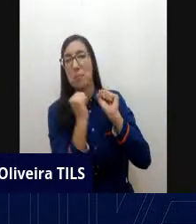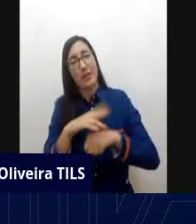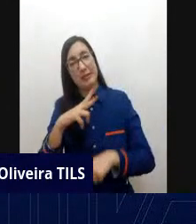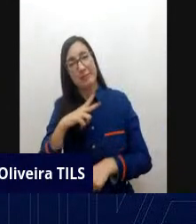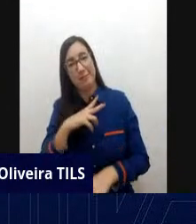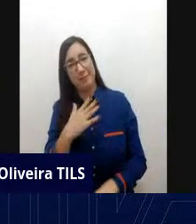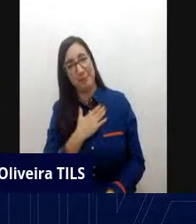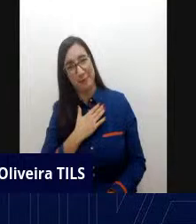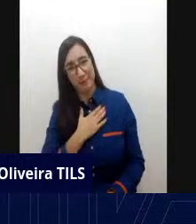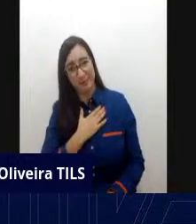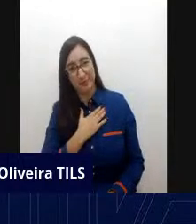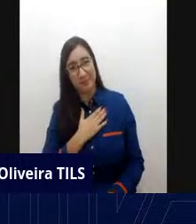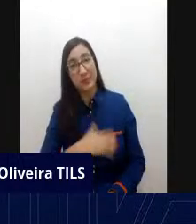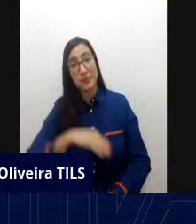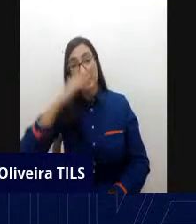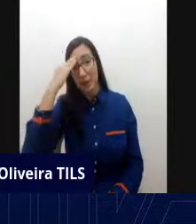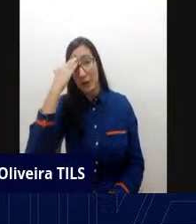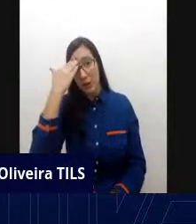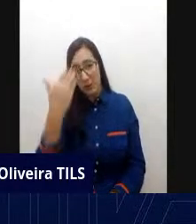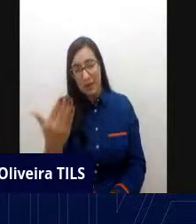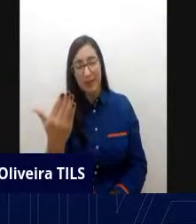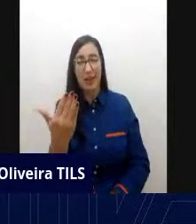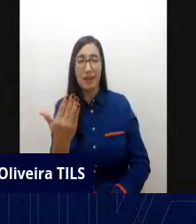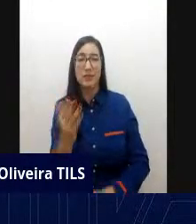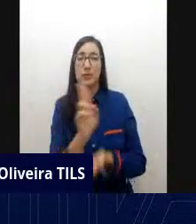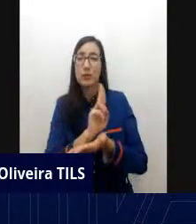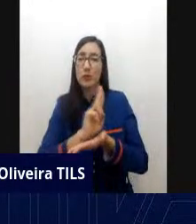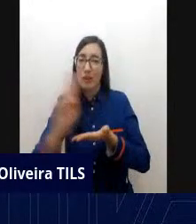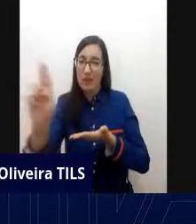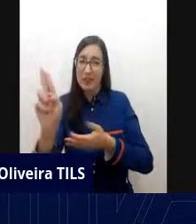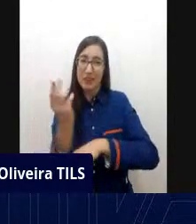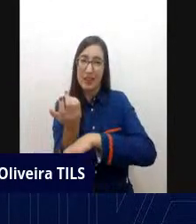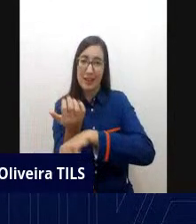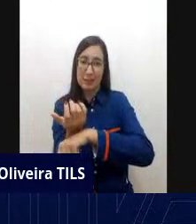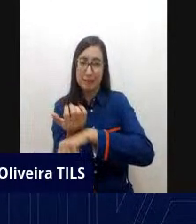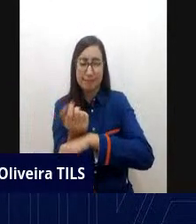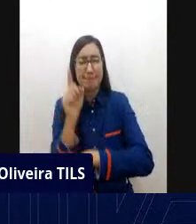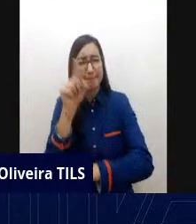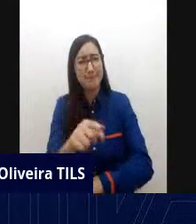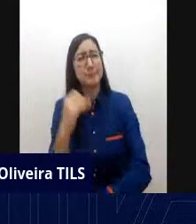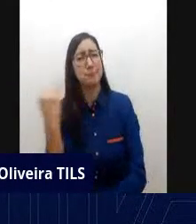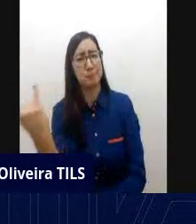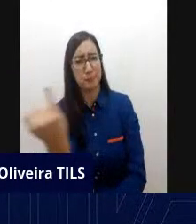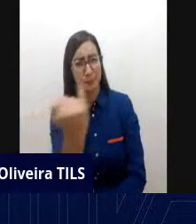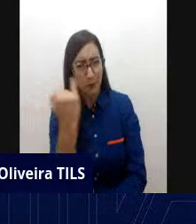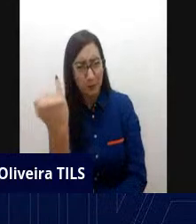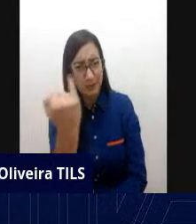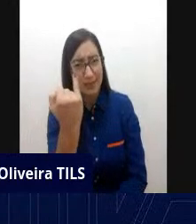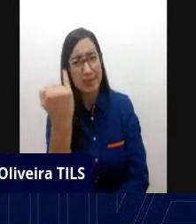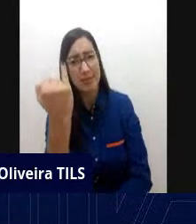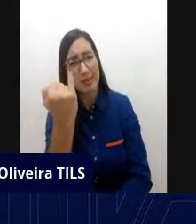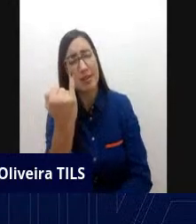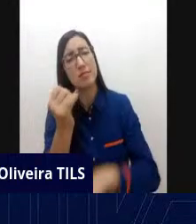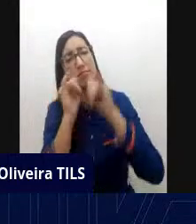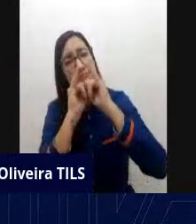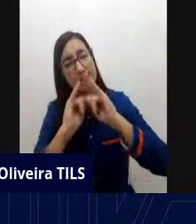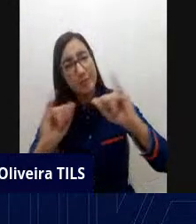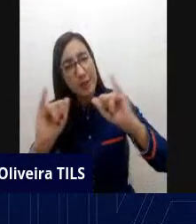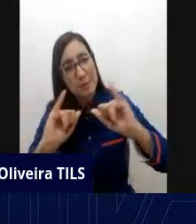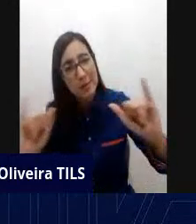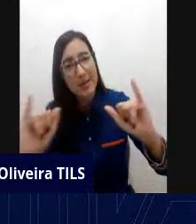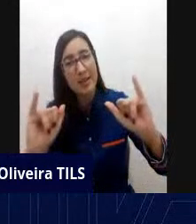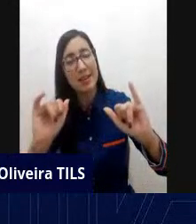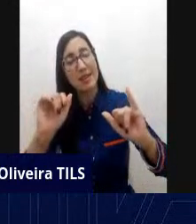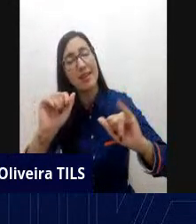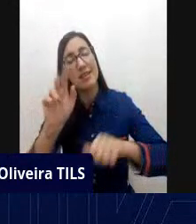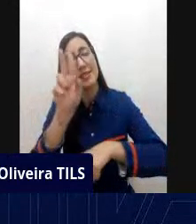enquanto rural, é muito importante a gente poder estar, né, trazendo essa campanha para dentro da nossa universidade.